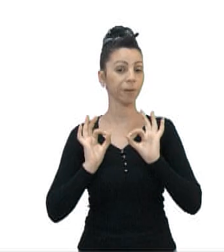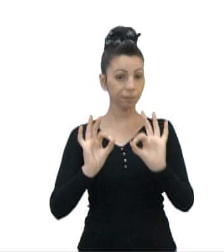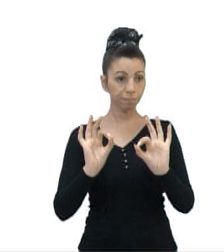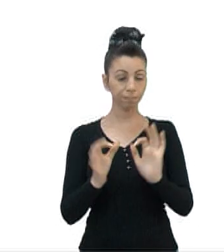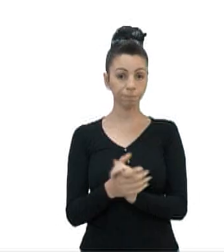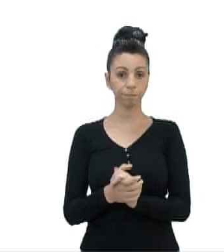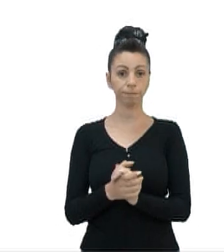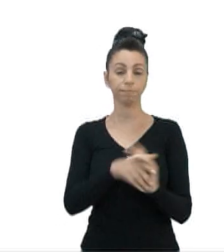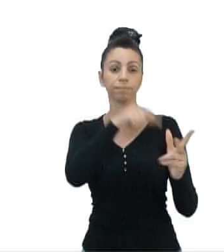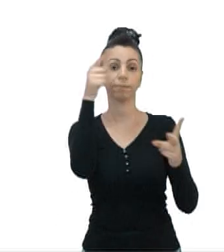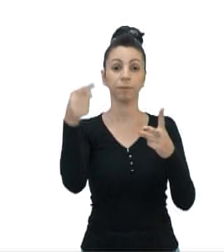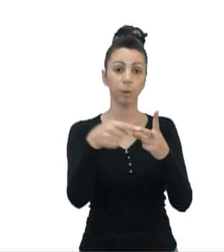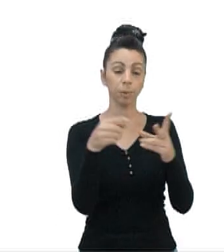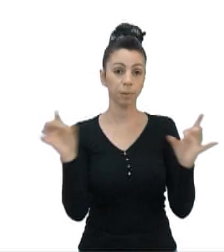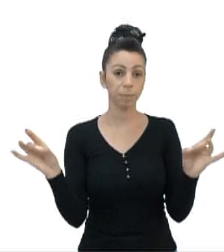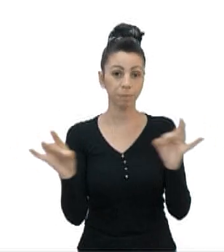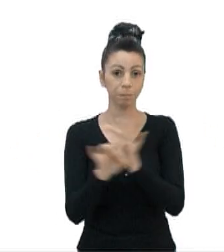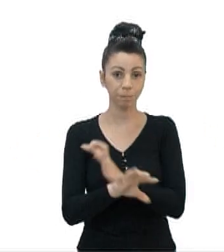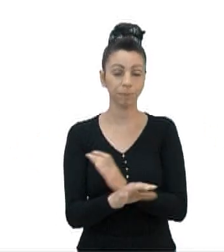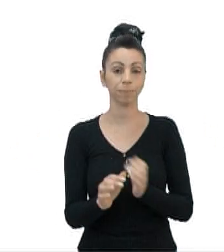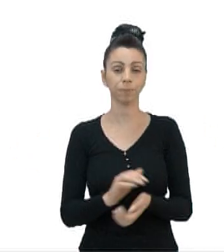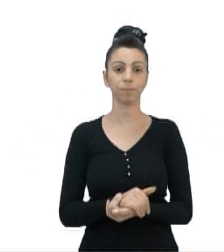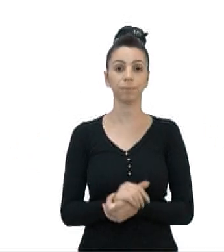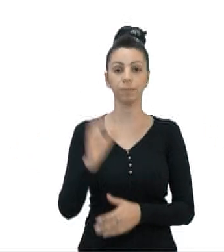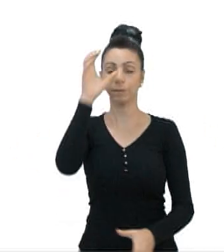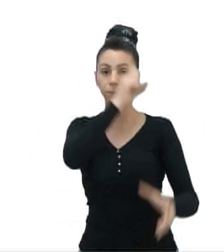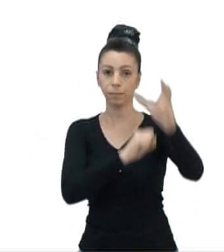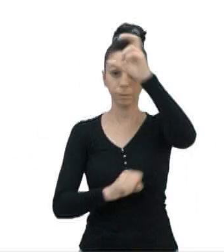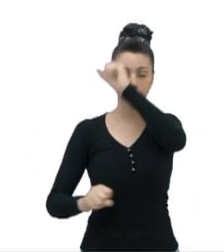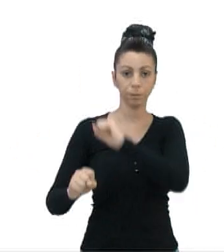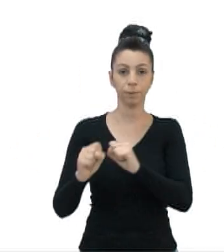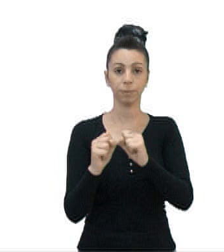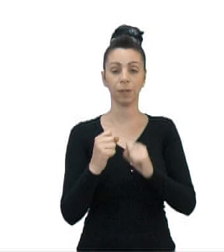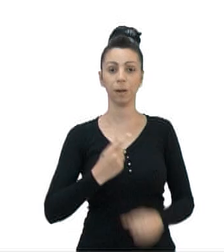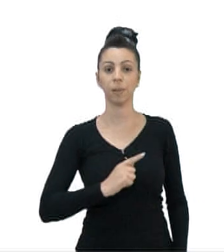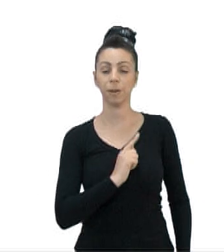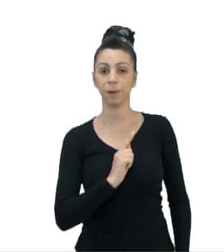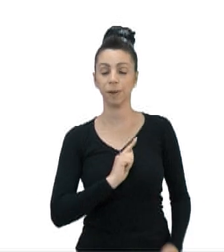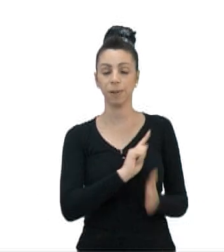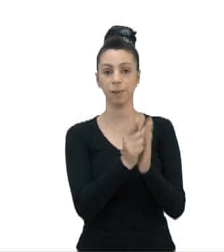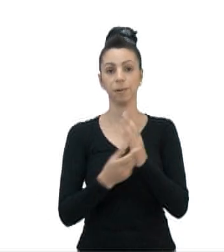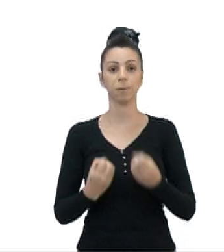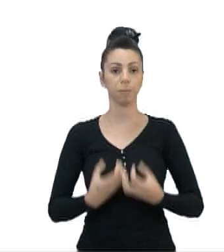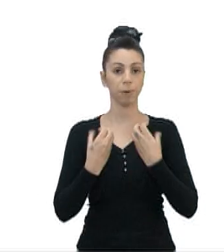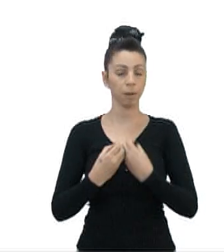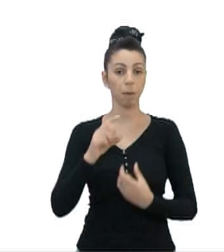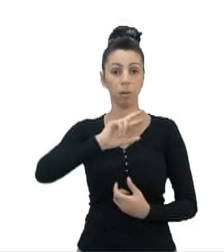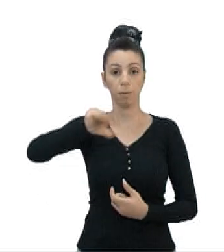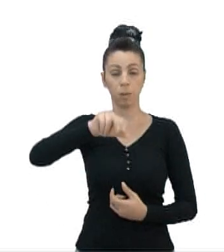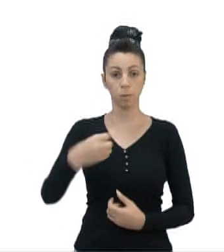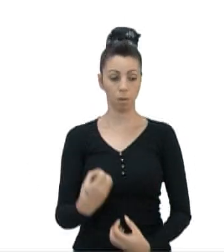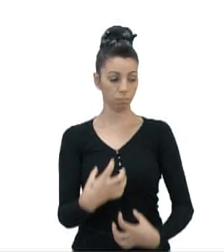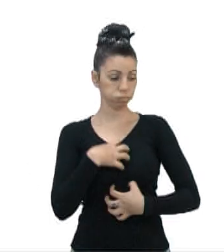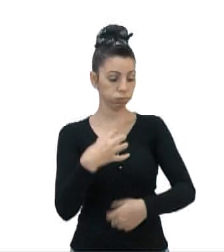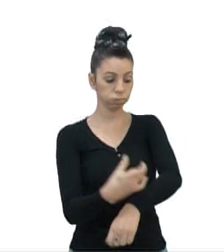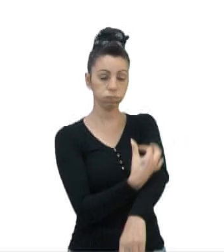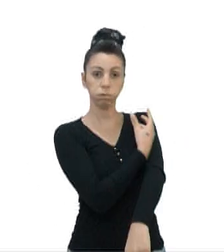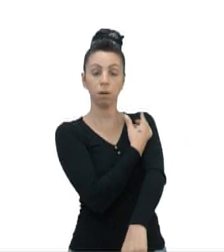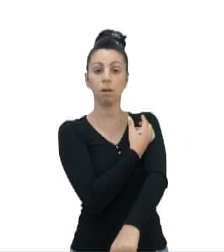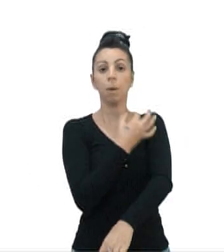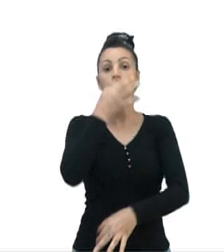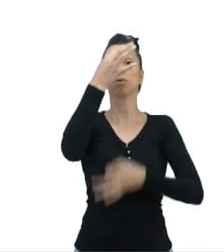gente? Segundo aí, para fechar o quiz. Aprendemos que o gênero poema não se trata de questões sentimentais, mas pode expressar denúncias e